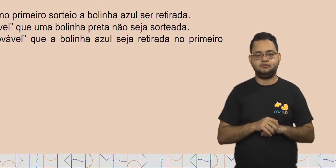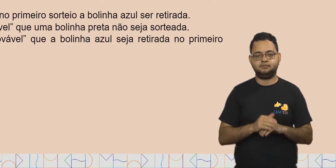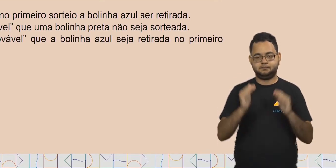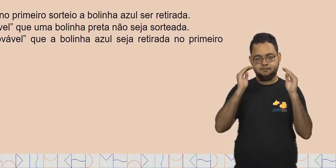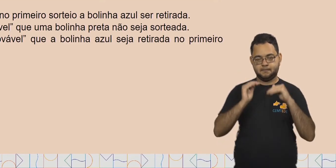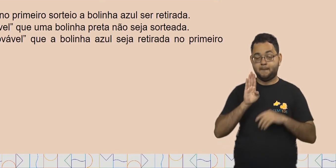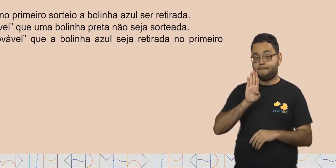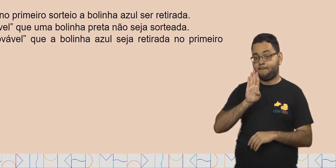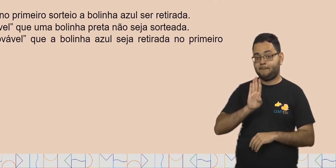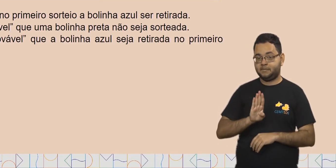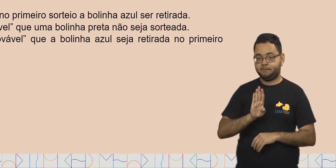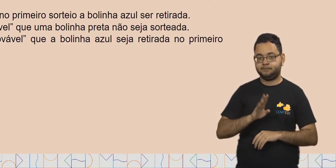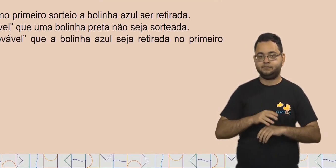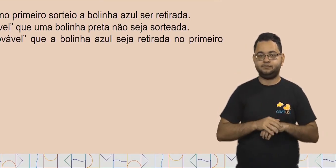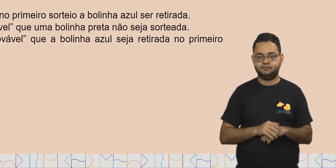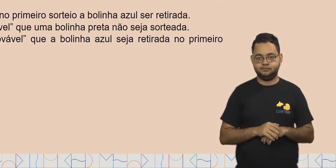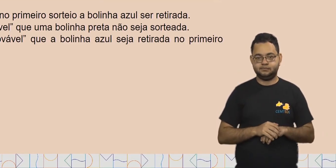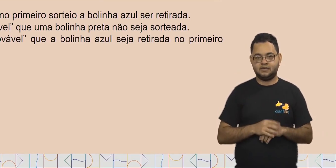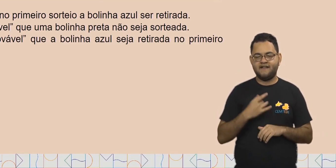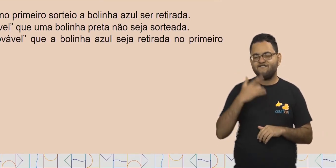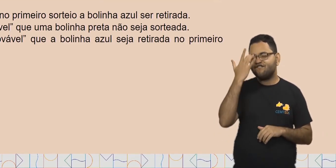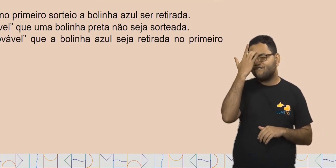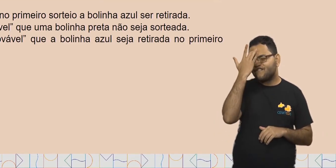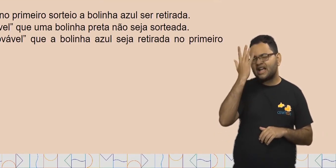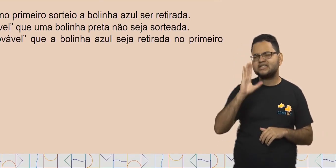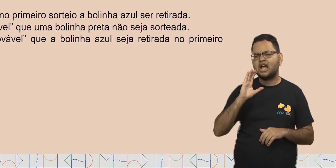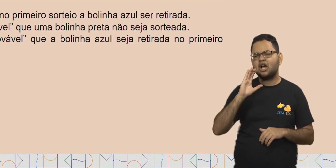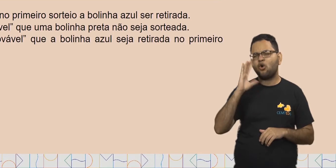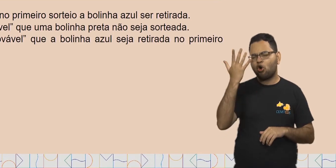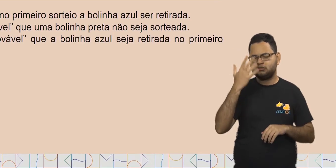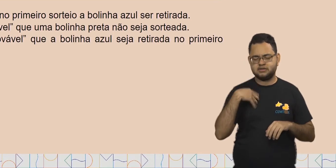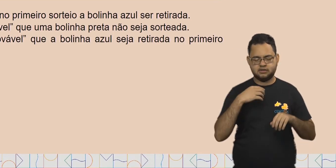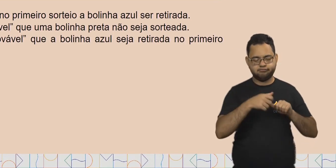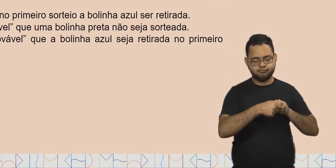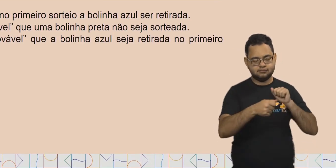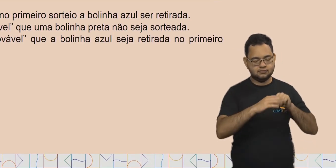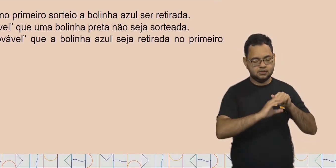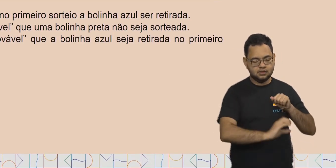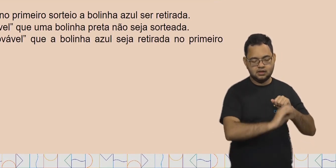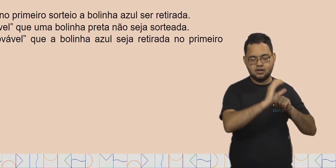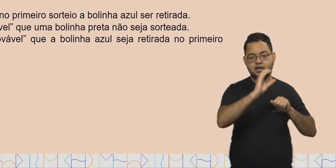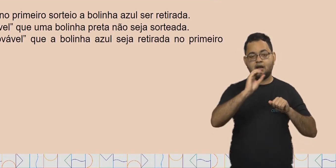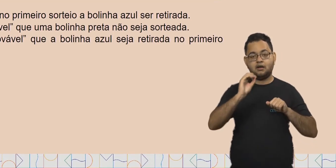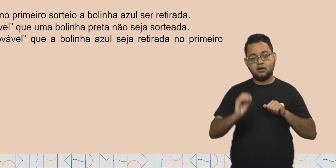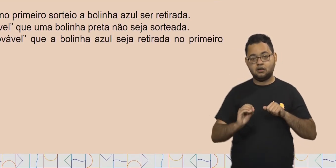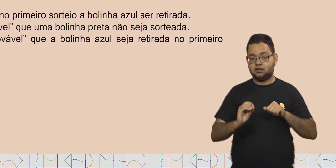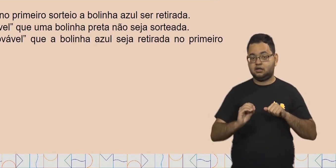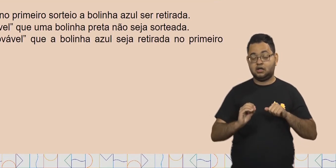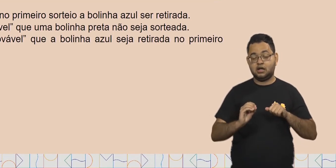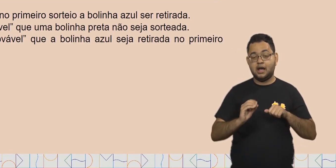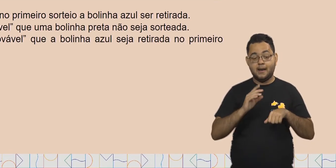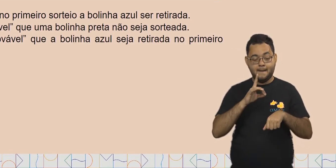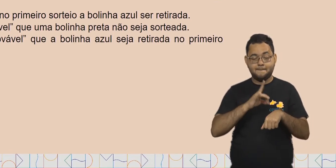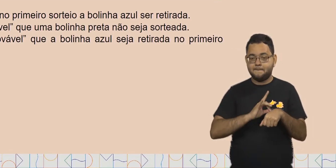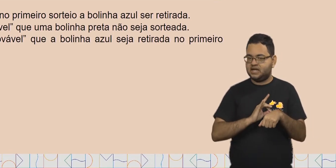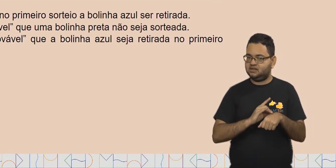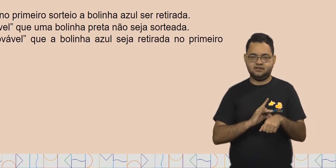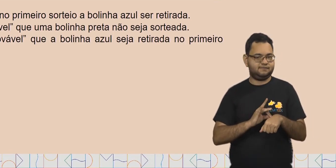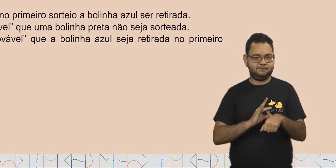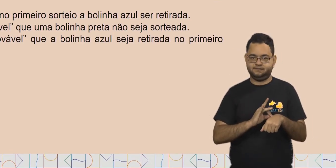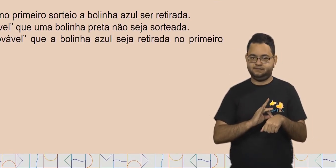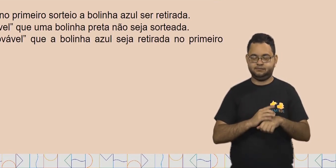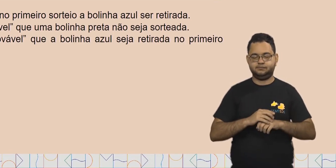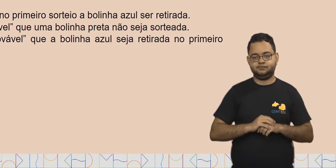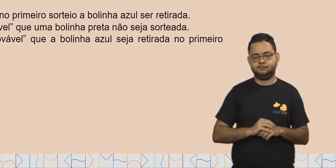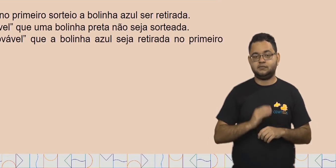letra B será muito provável a bolinha preta não seja sorteada